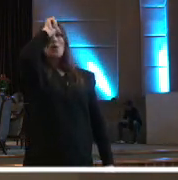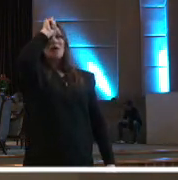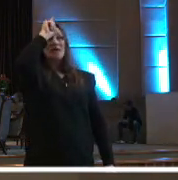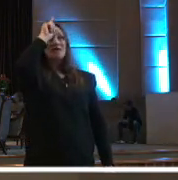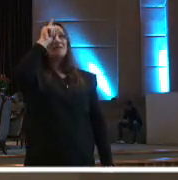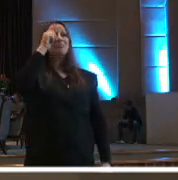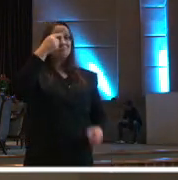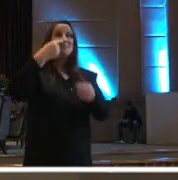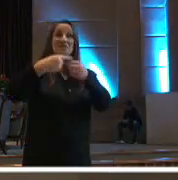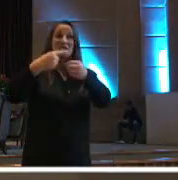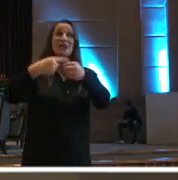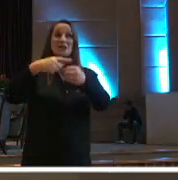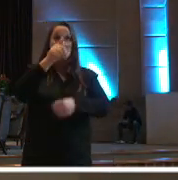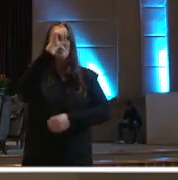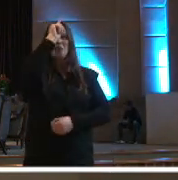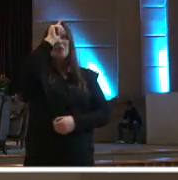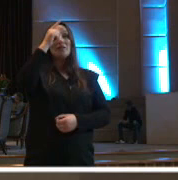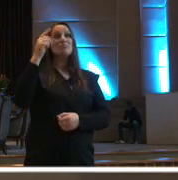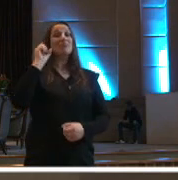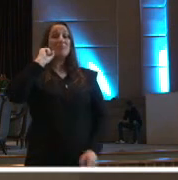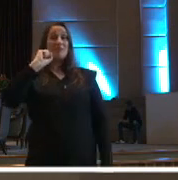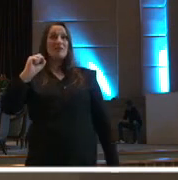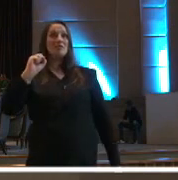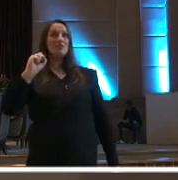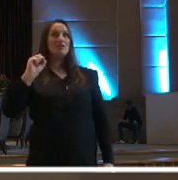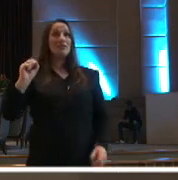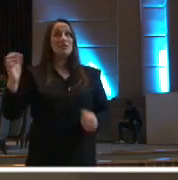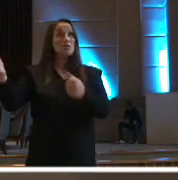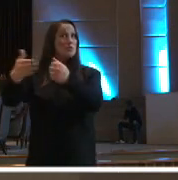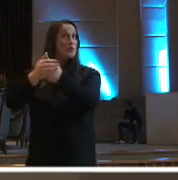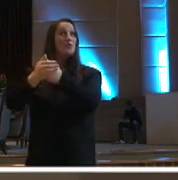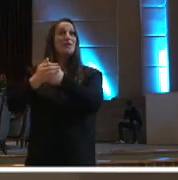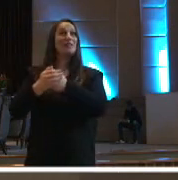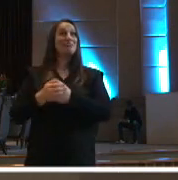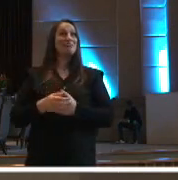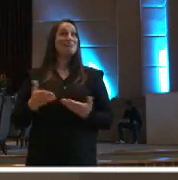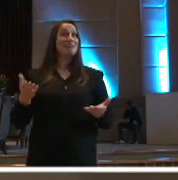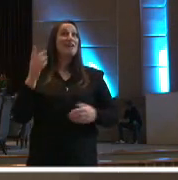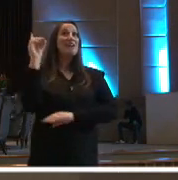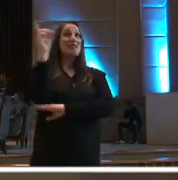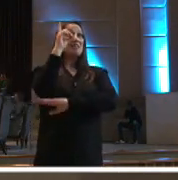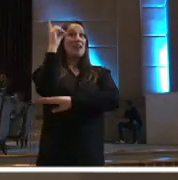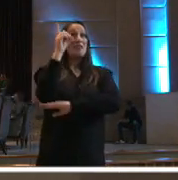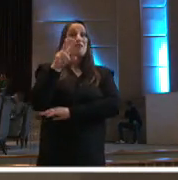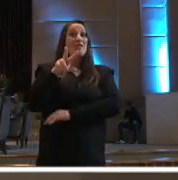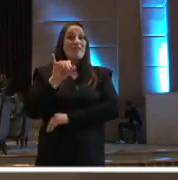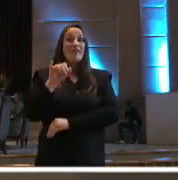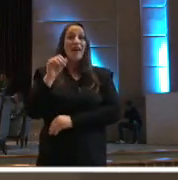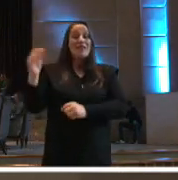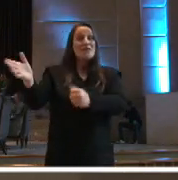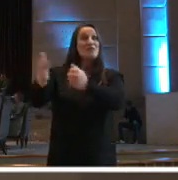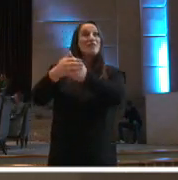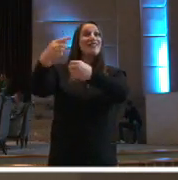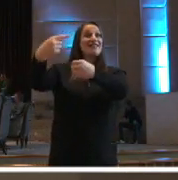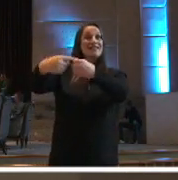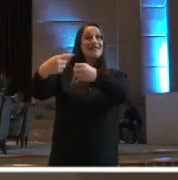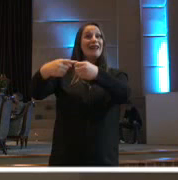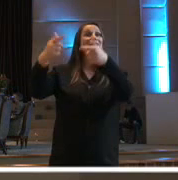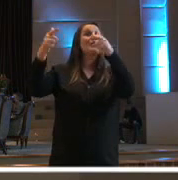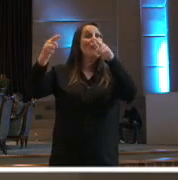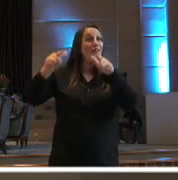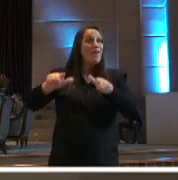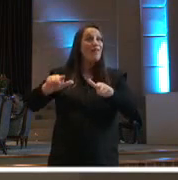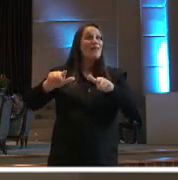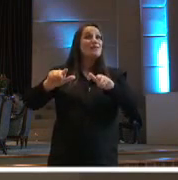cidade, não é, onde ele estava indo se esconder. Pode imaginar, né? Ele vai lá na cidade